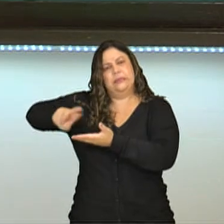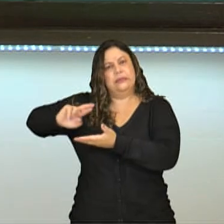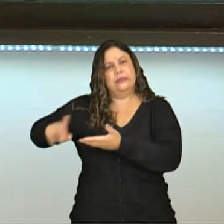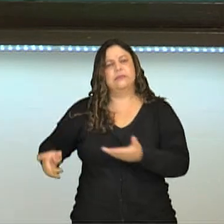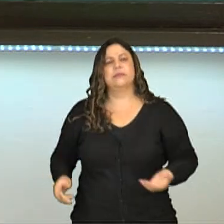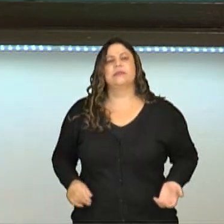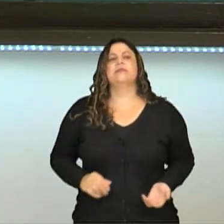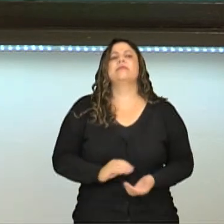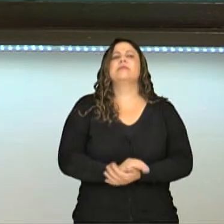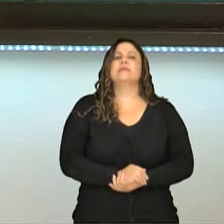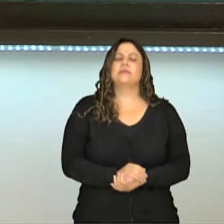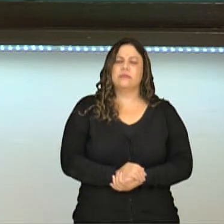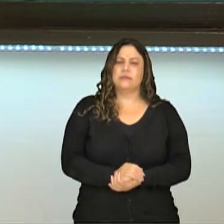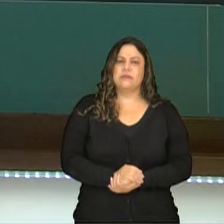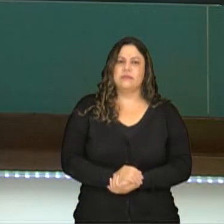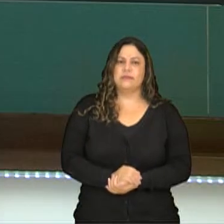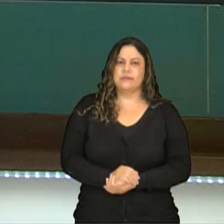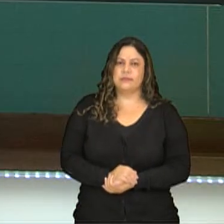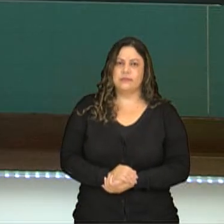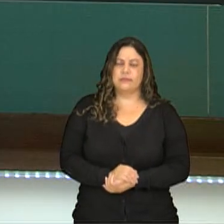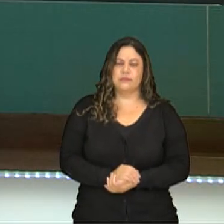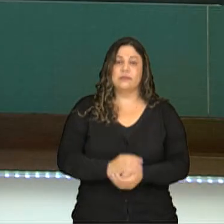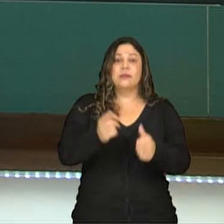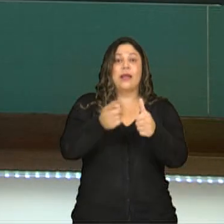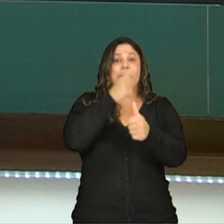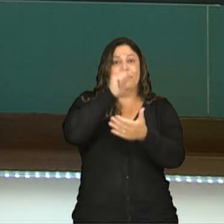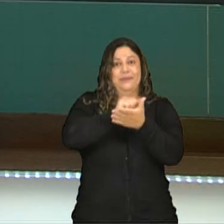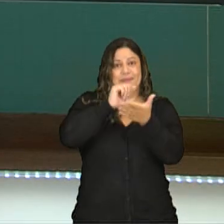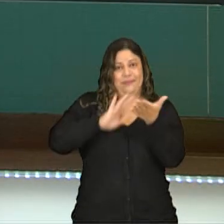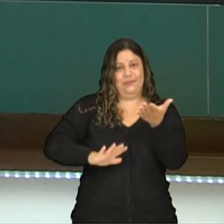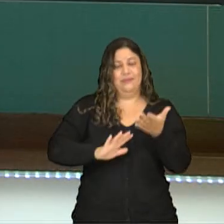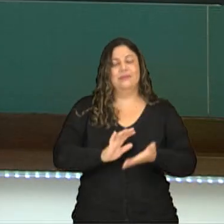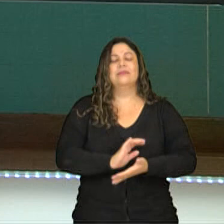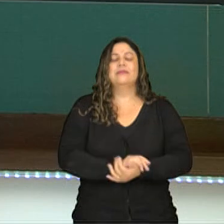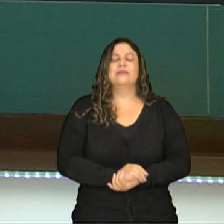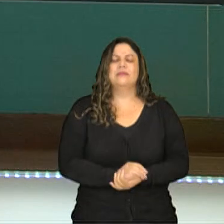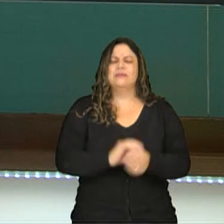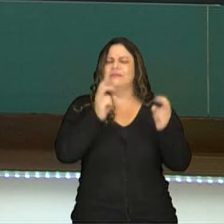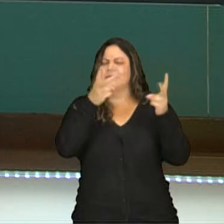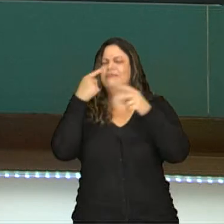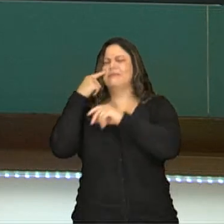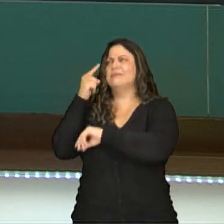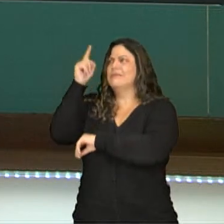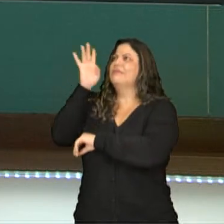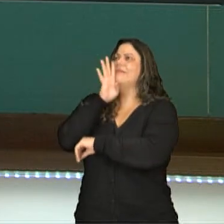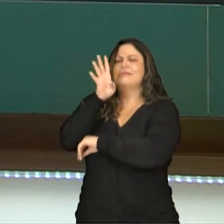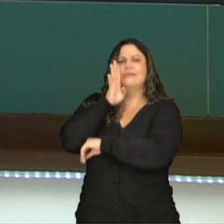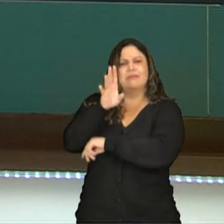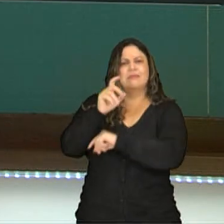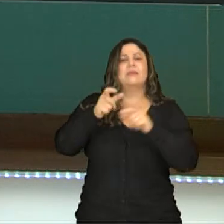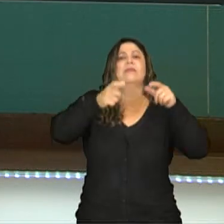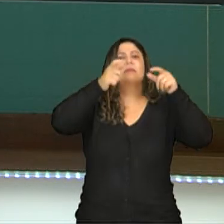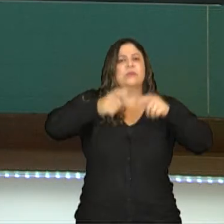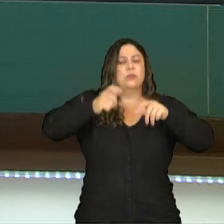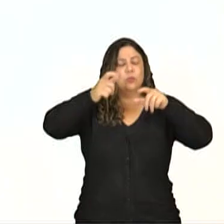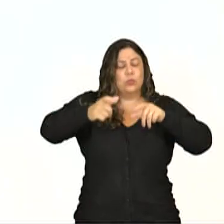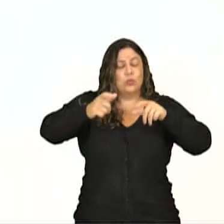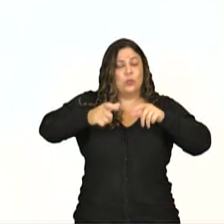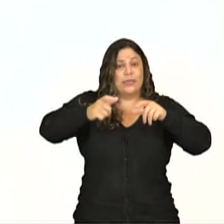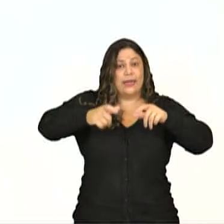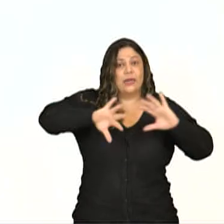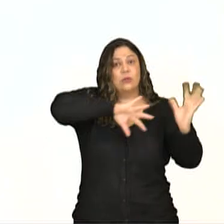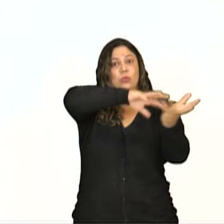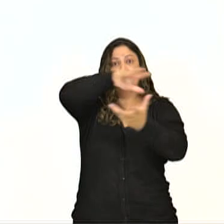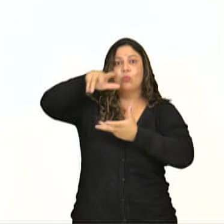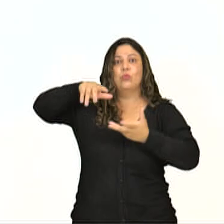tipo. E a gente chega no nosso primeiro exercício. Olha que legal, escolha um local do mundo